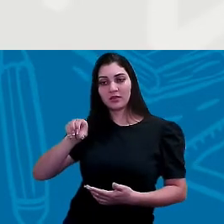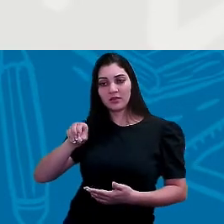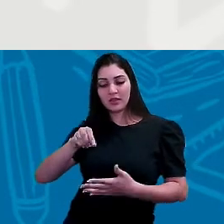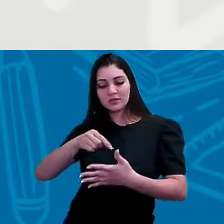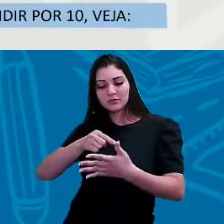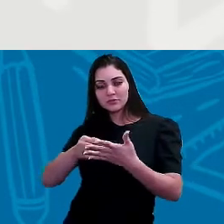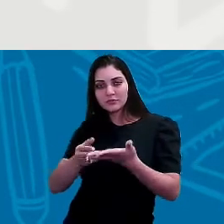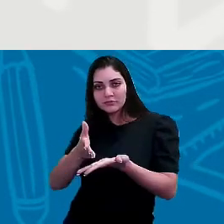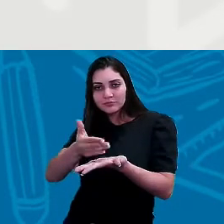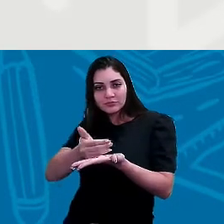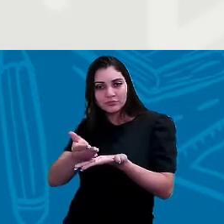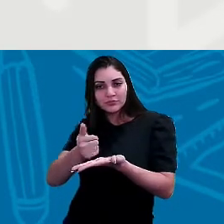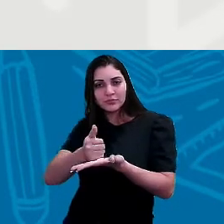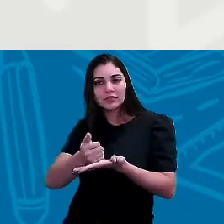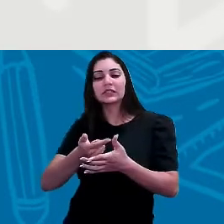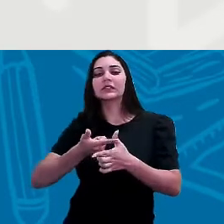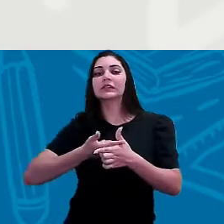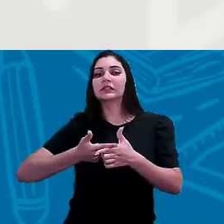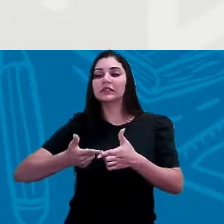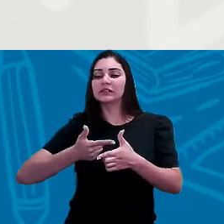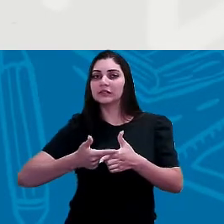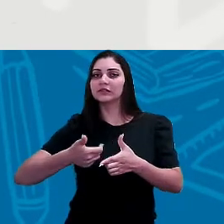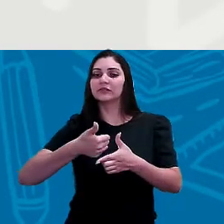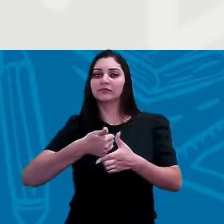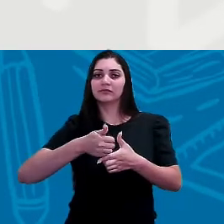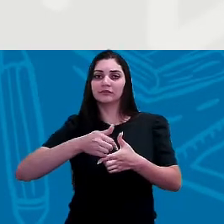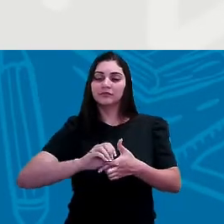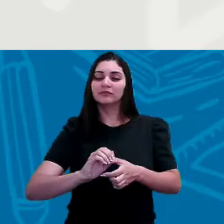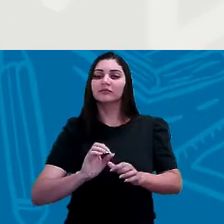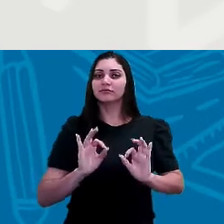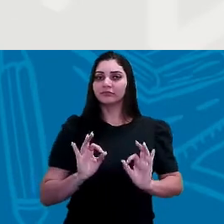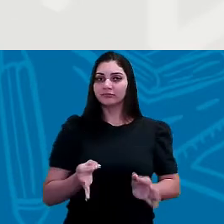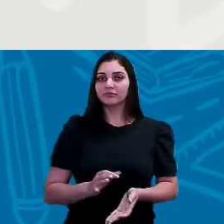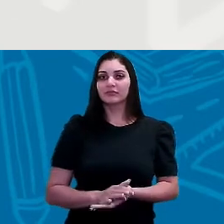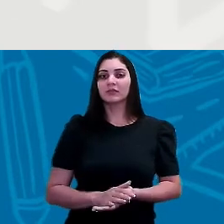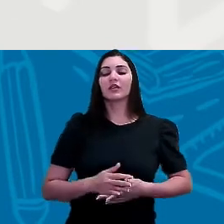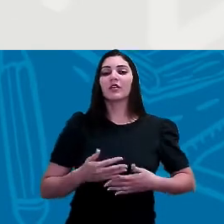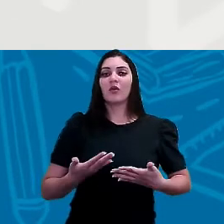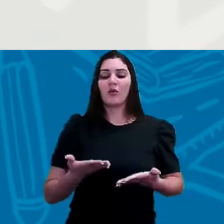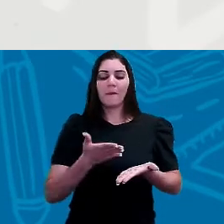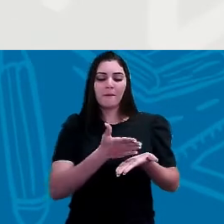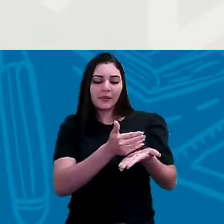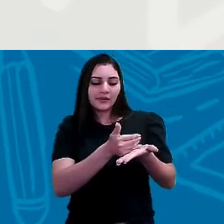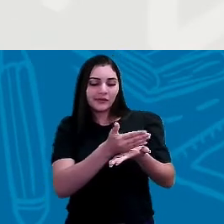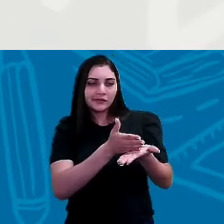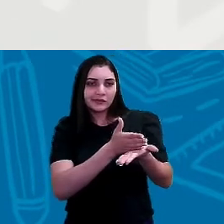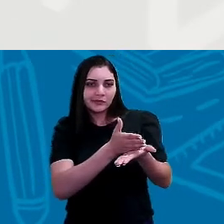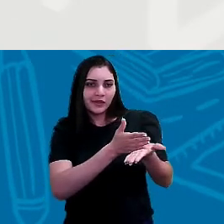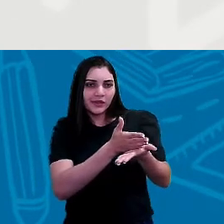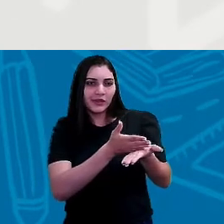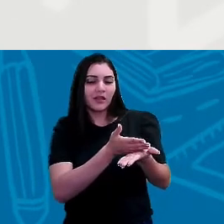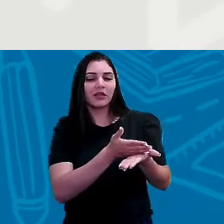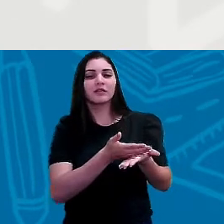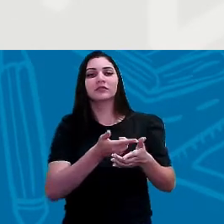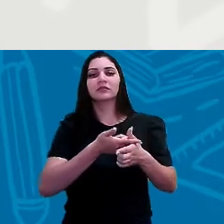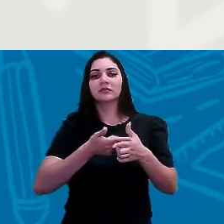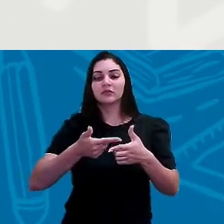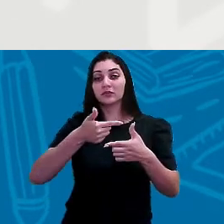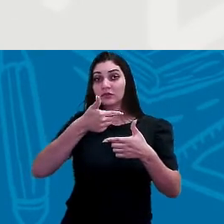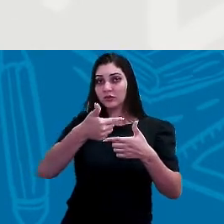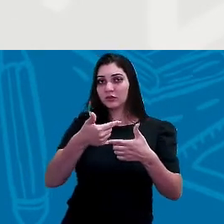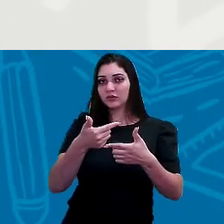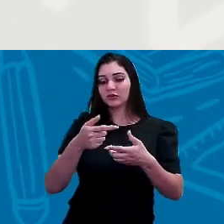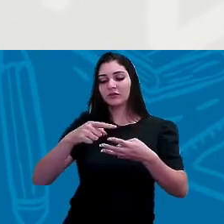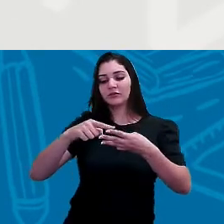vai ser o quê? Dividido por 10. Tá certo? Então, metade vai ser dividido por 2.